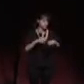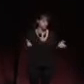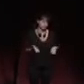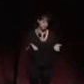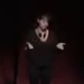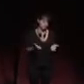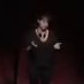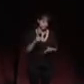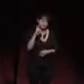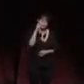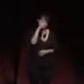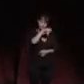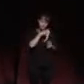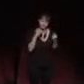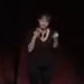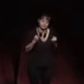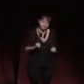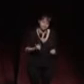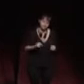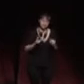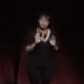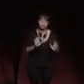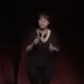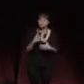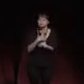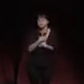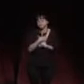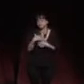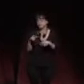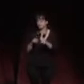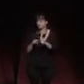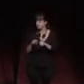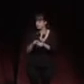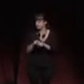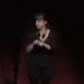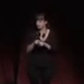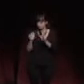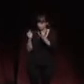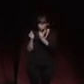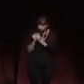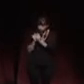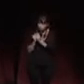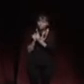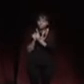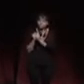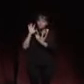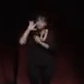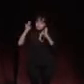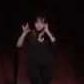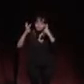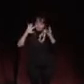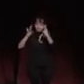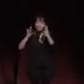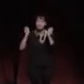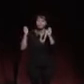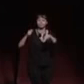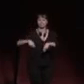vivendo é terrível, mas eu sinto que só inventando junto tem solução.